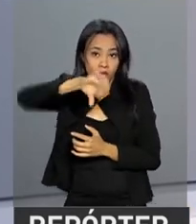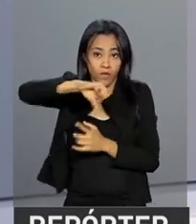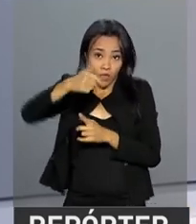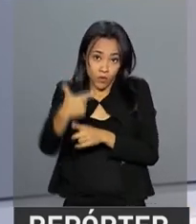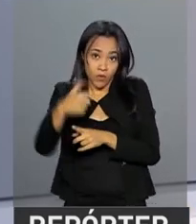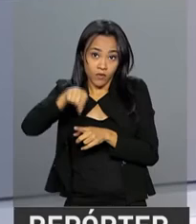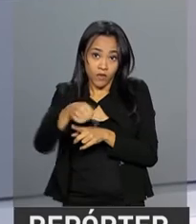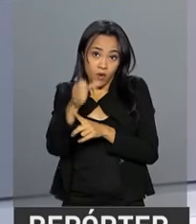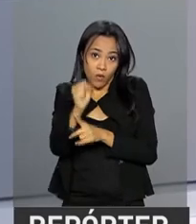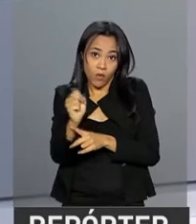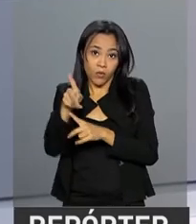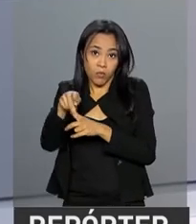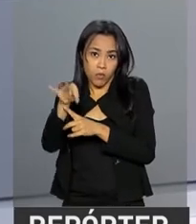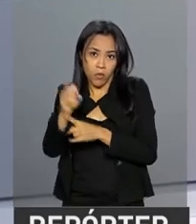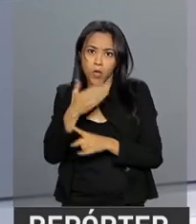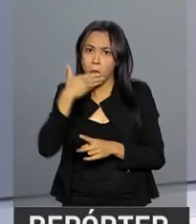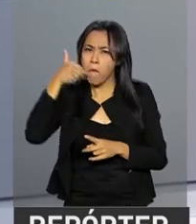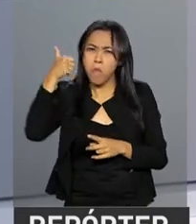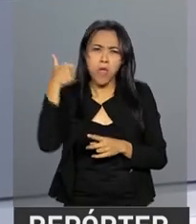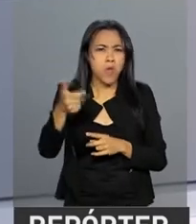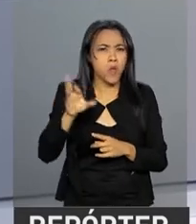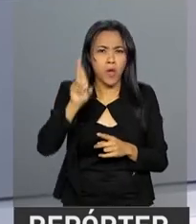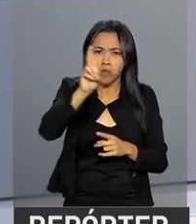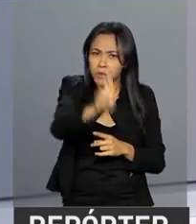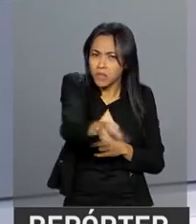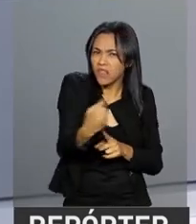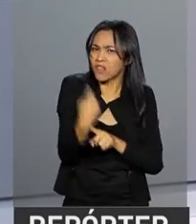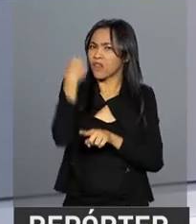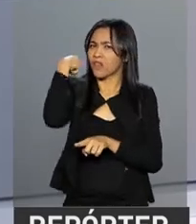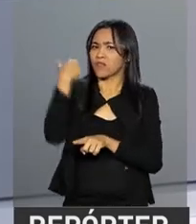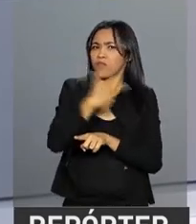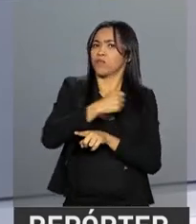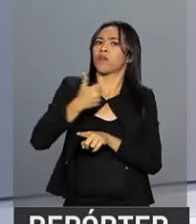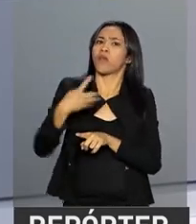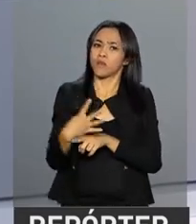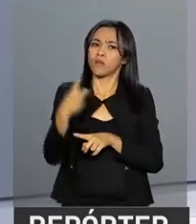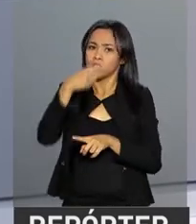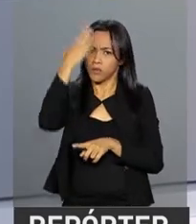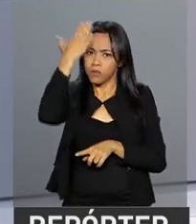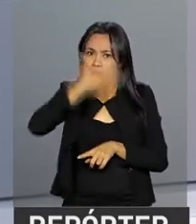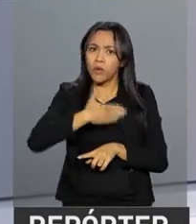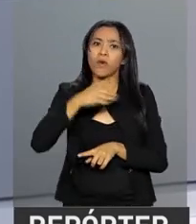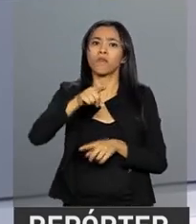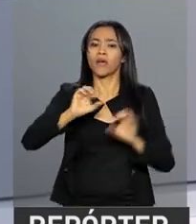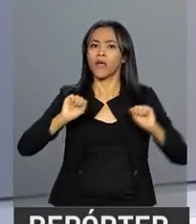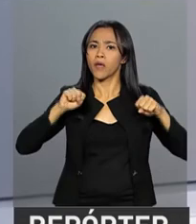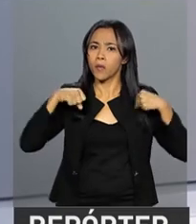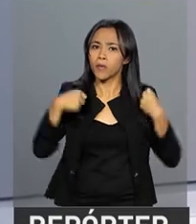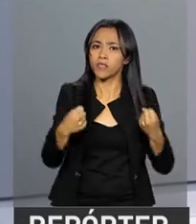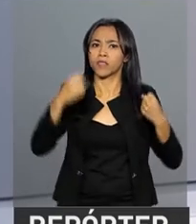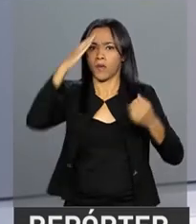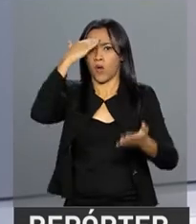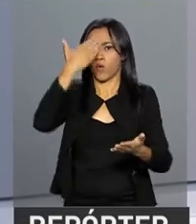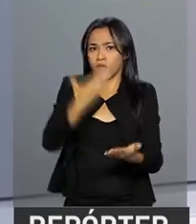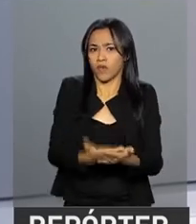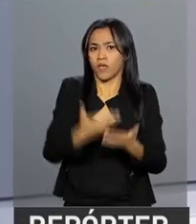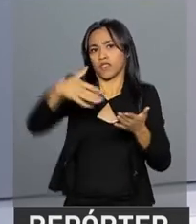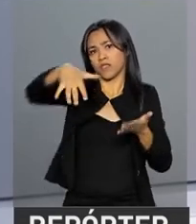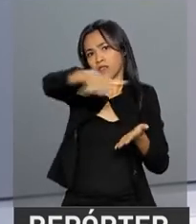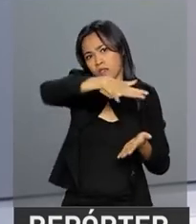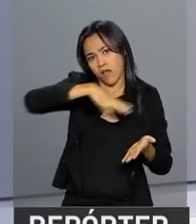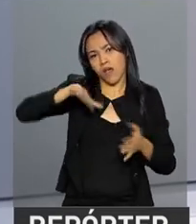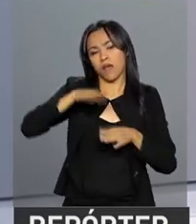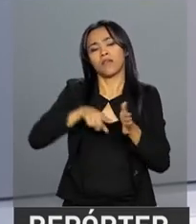desde abril de 2014 e confirma o retorno à fase de recuperação da confiança no setor